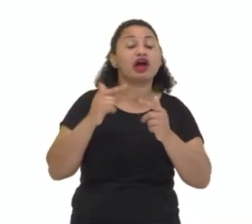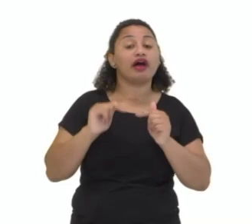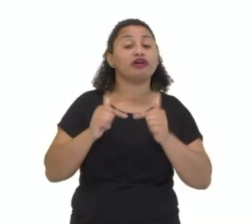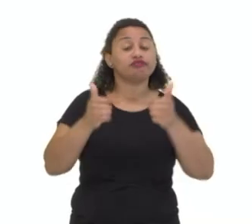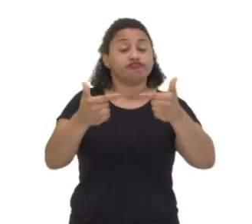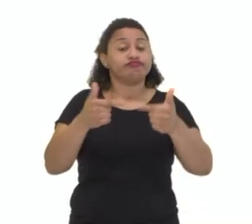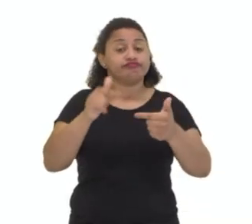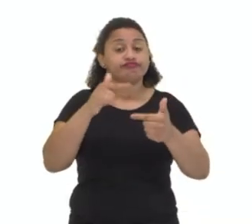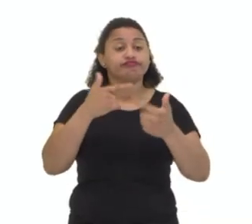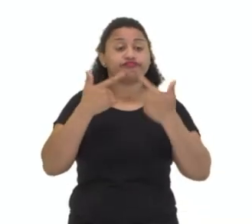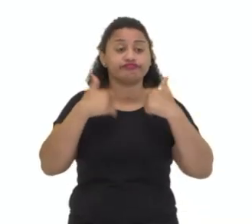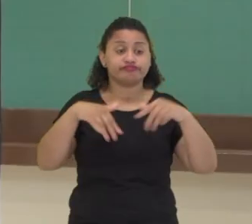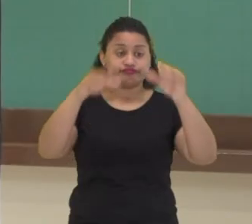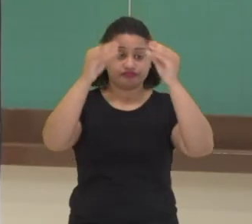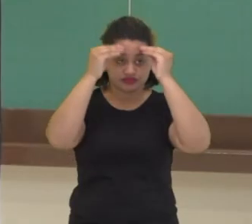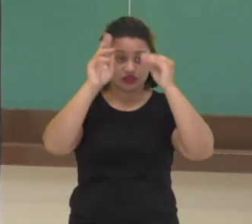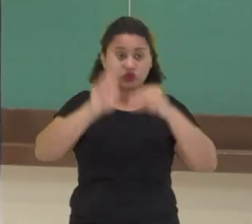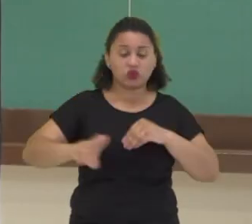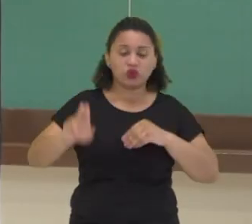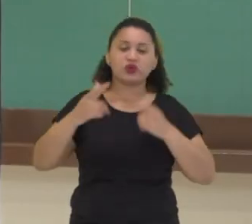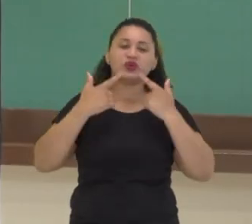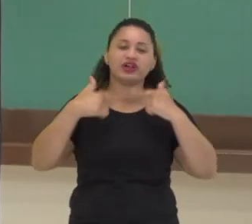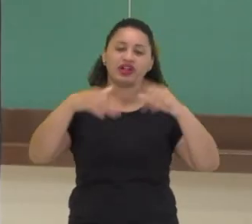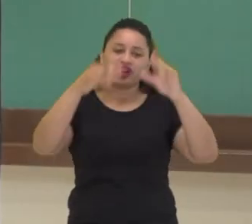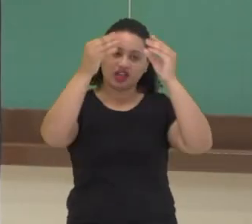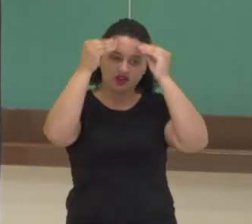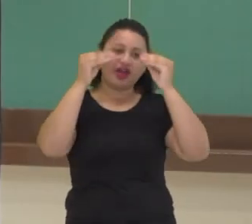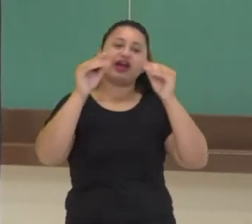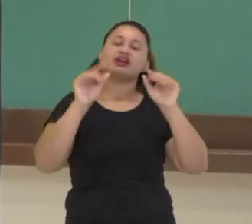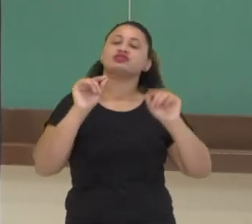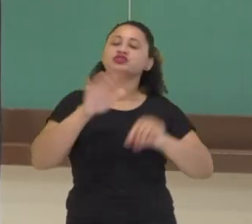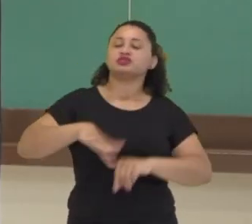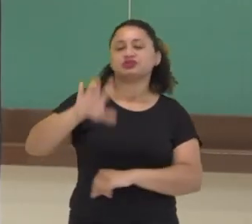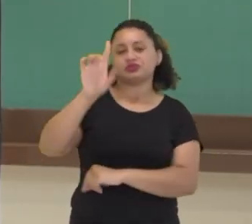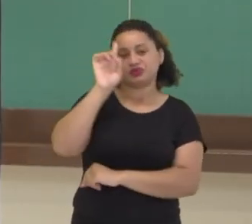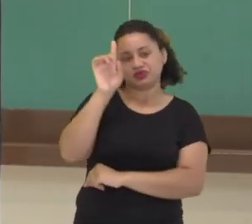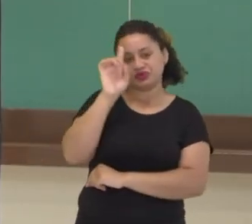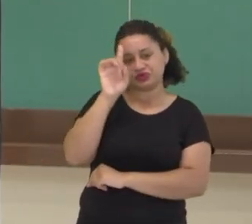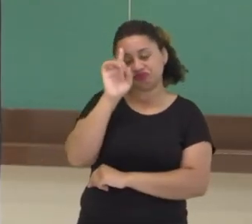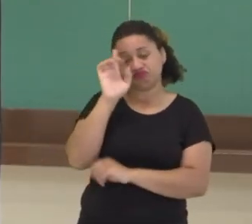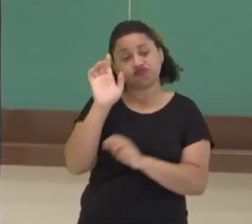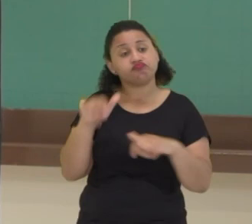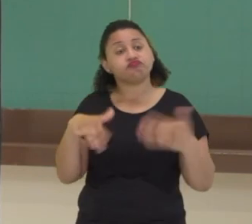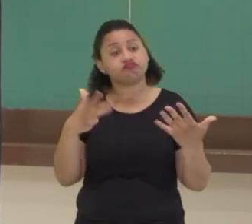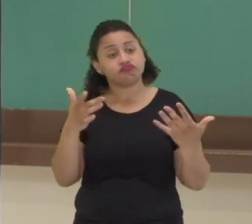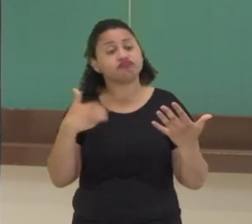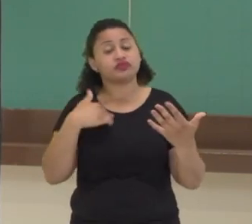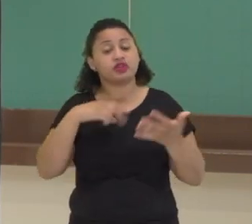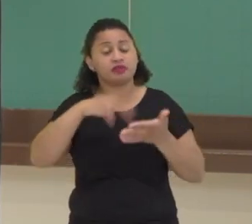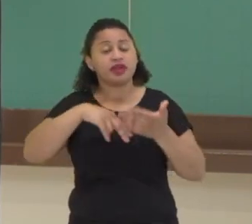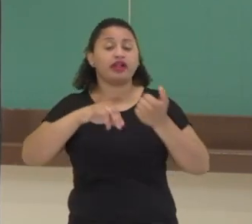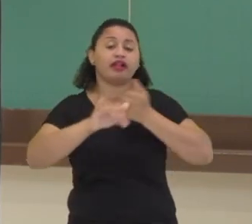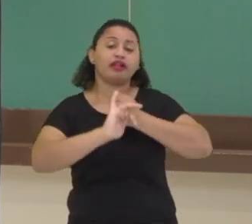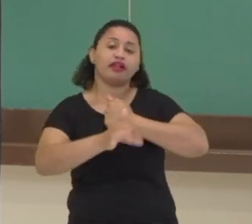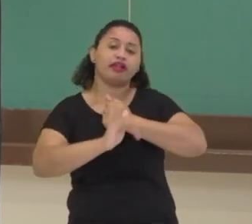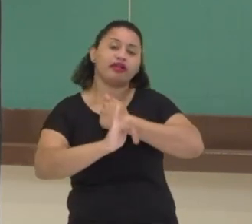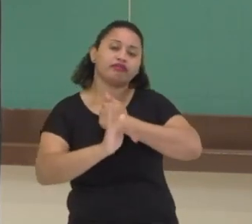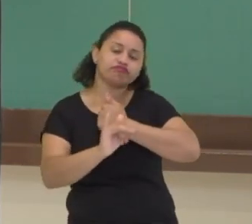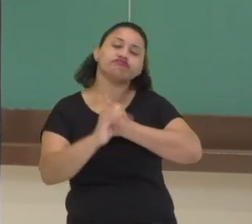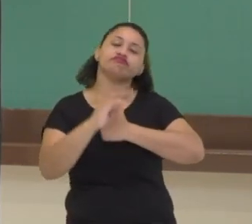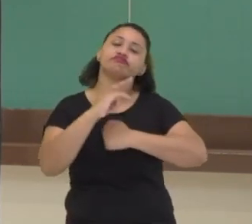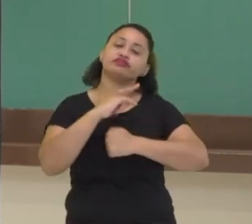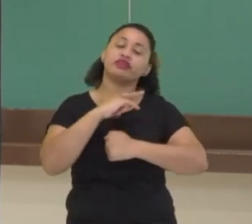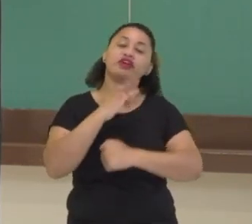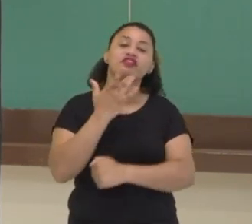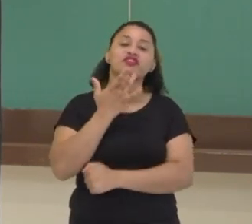é comum o uso de linguagem coloquial, da linguagem dia a dia. Portanto que para ler uma crônica você tem uma